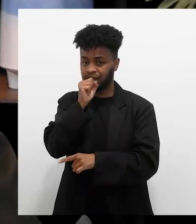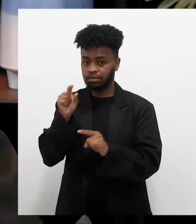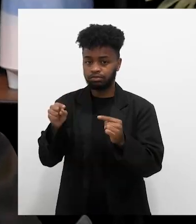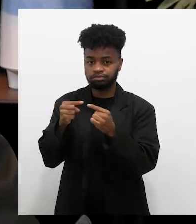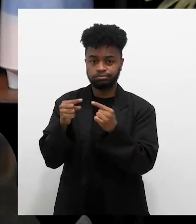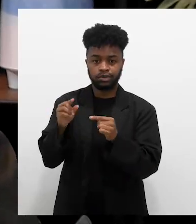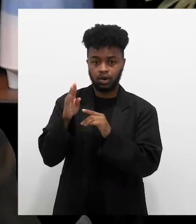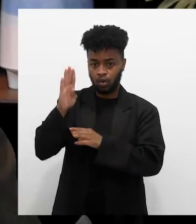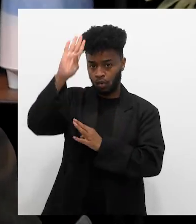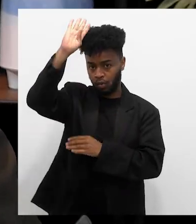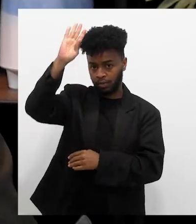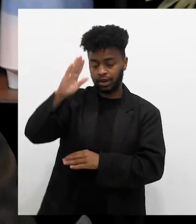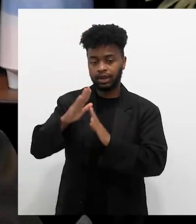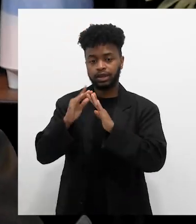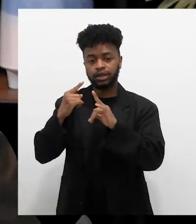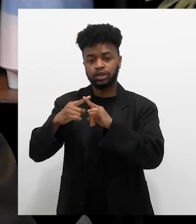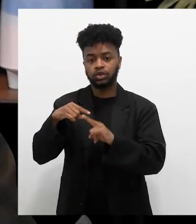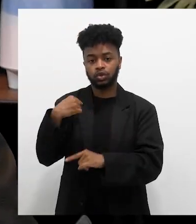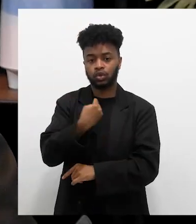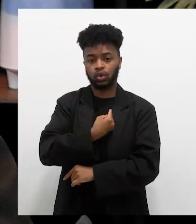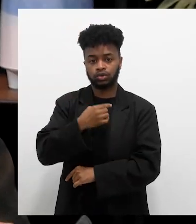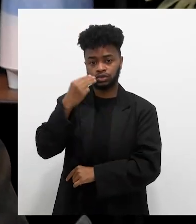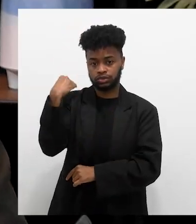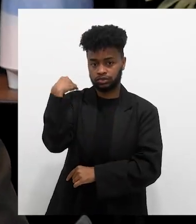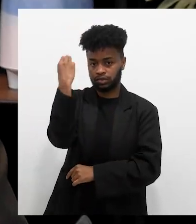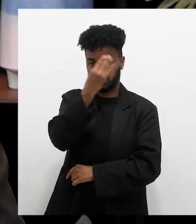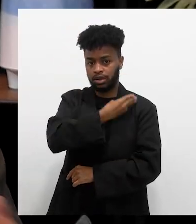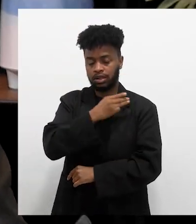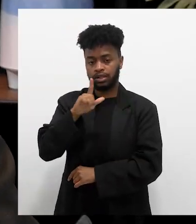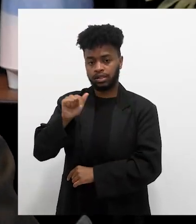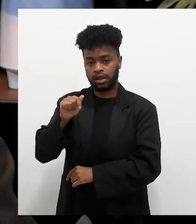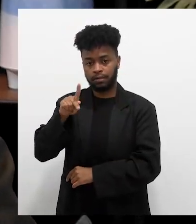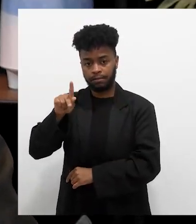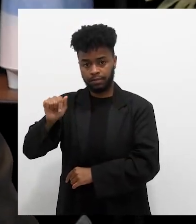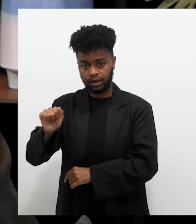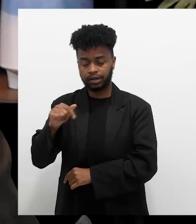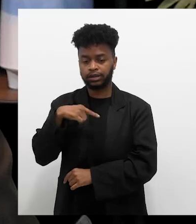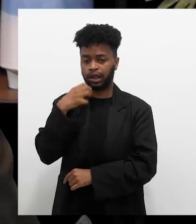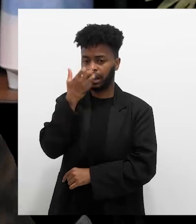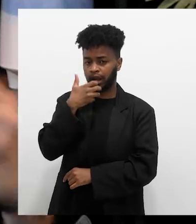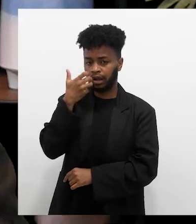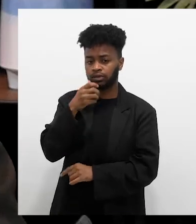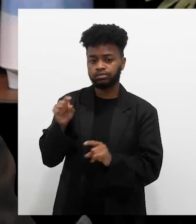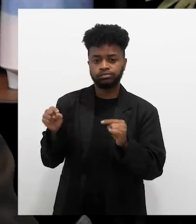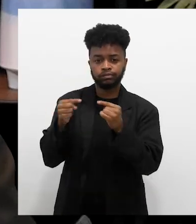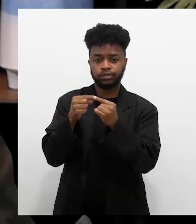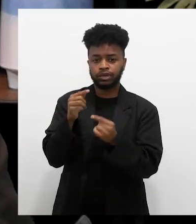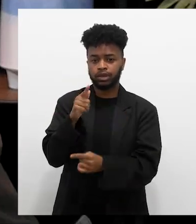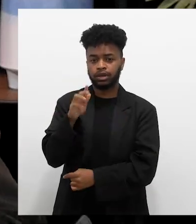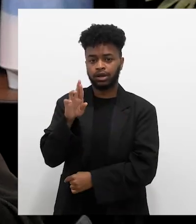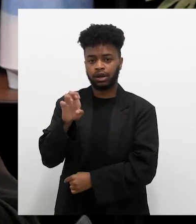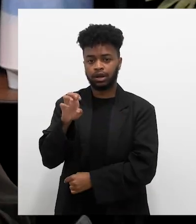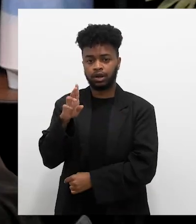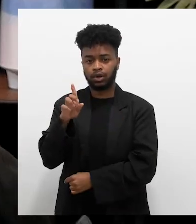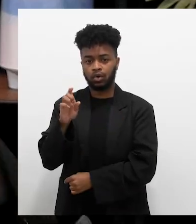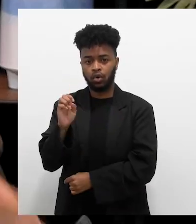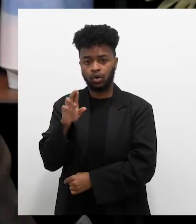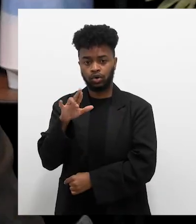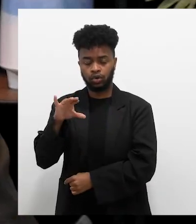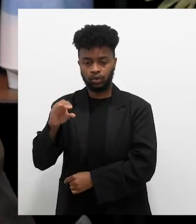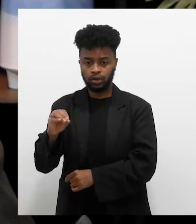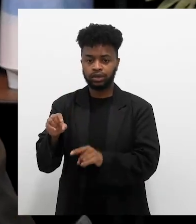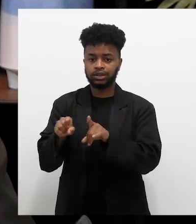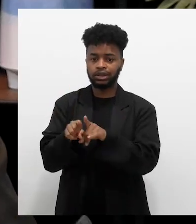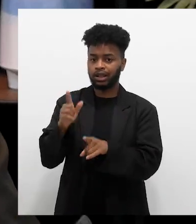no rito romano, na histórica igreja de Nossa Senhora da Lapa dos Mercadores. essa com canto gregoriano, com partes em português